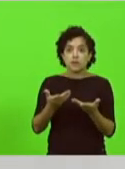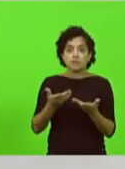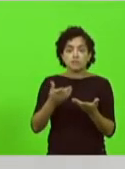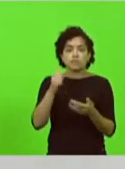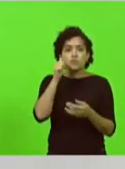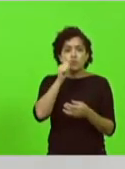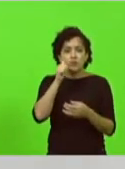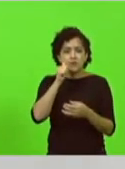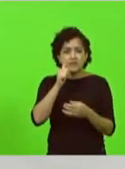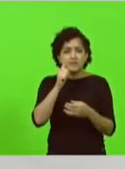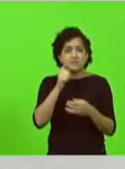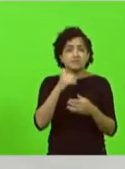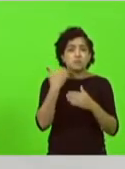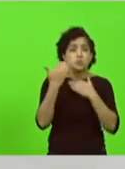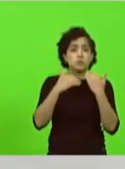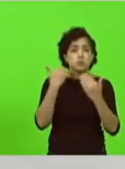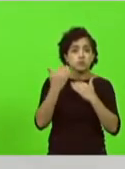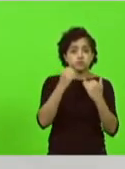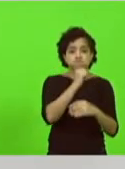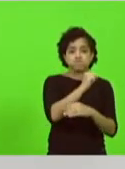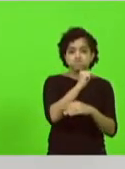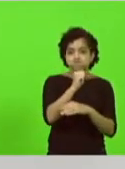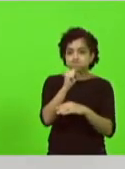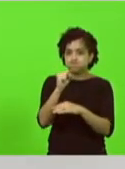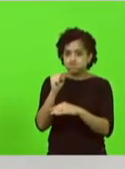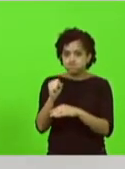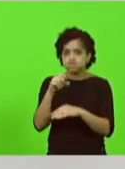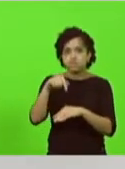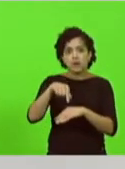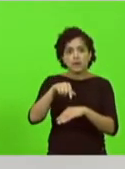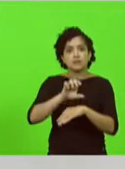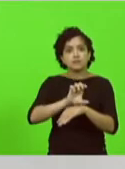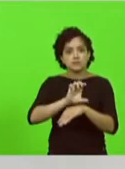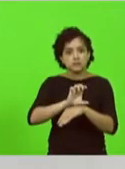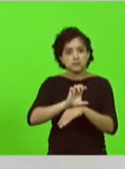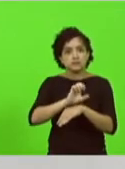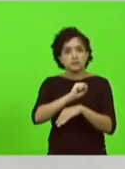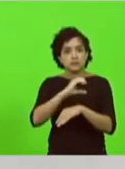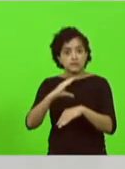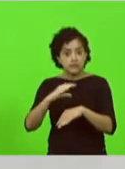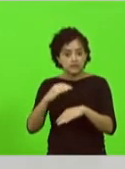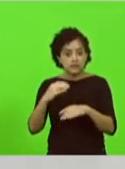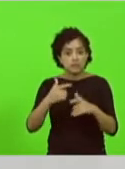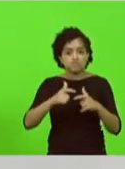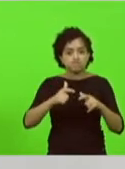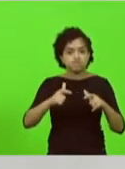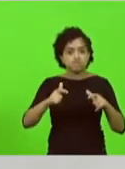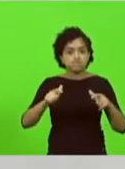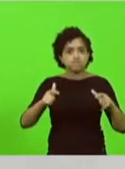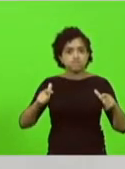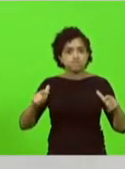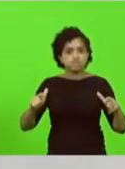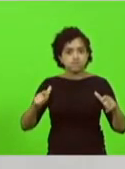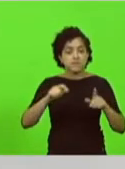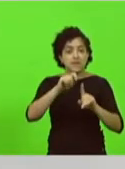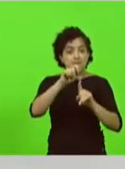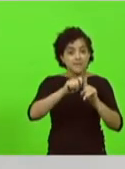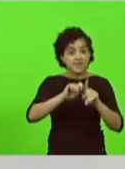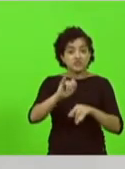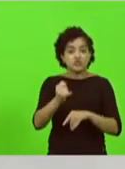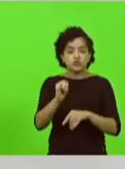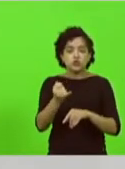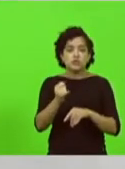feminicídios ocorridos em nosso estado. Tivemos um janeiro de terror. 8 mulheres